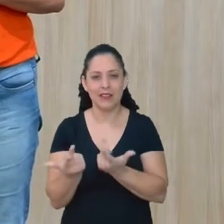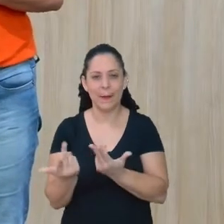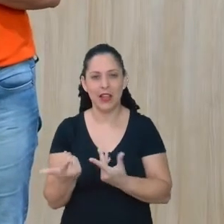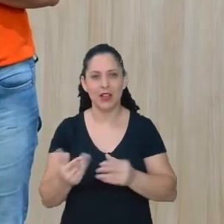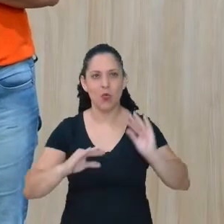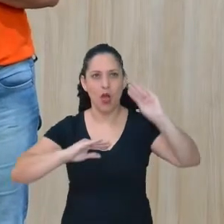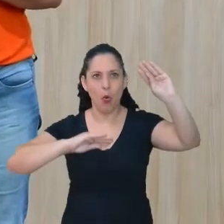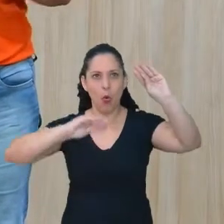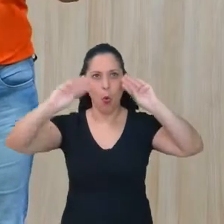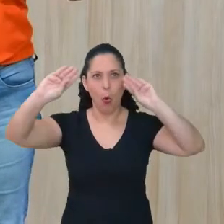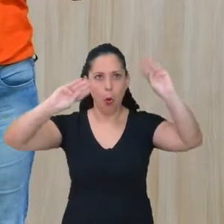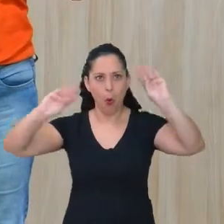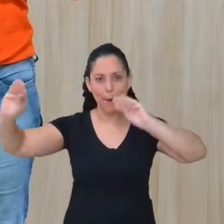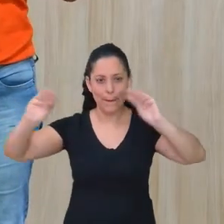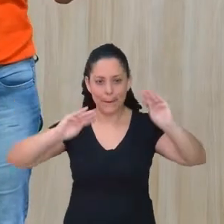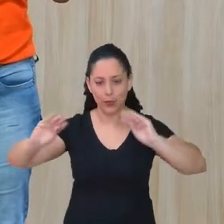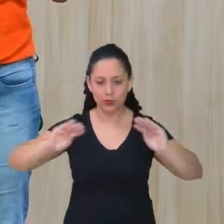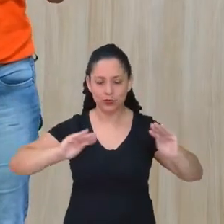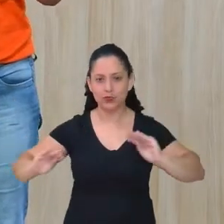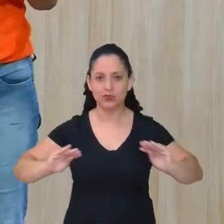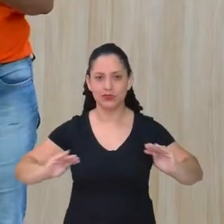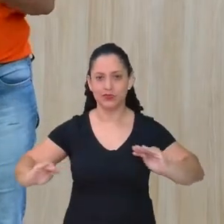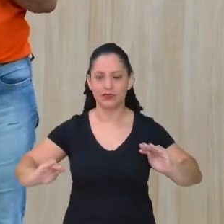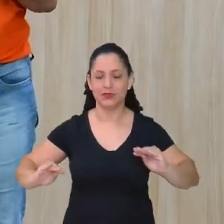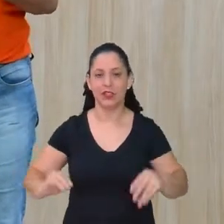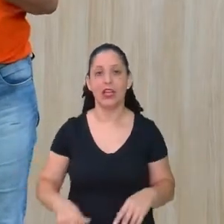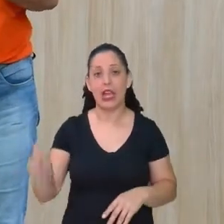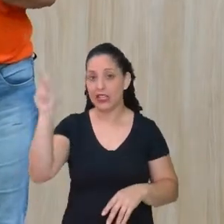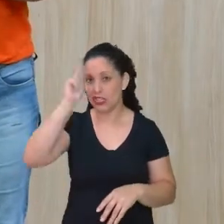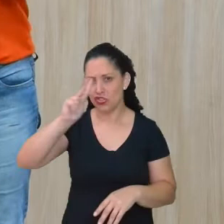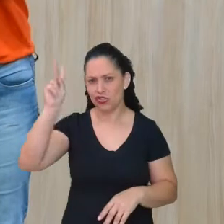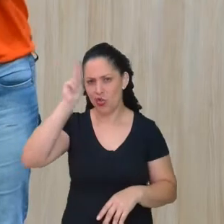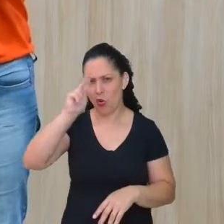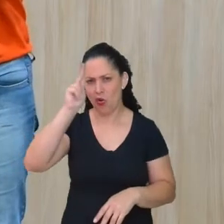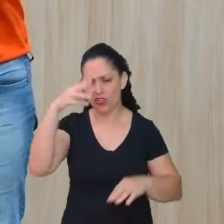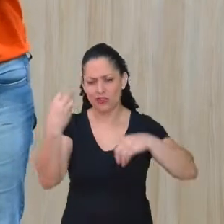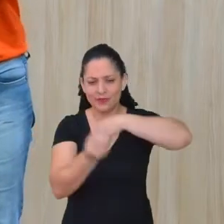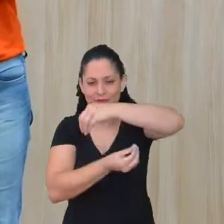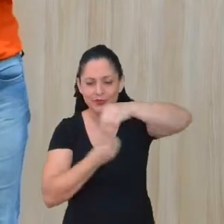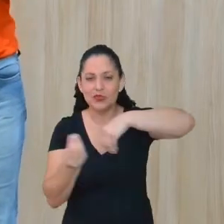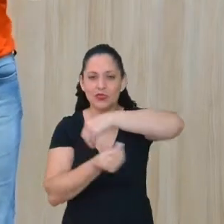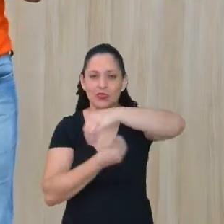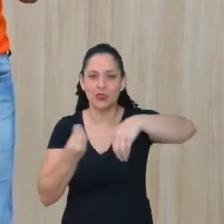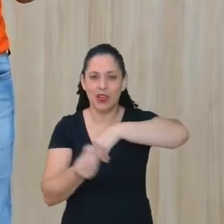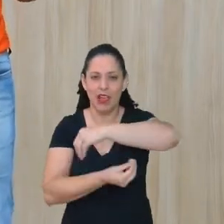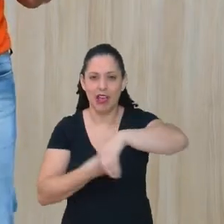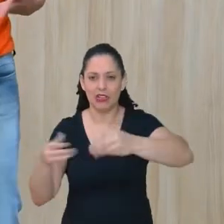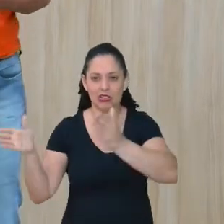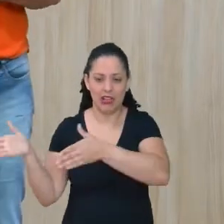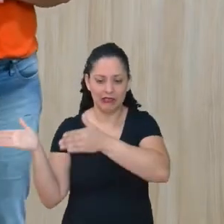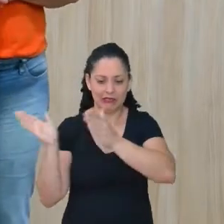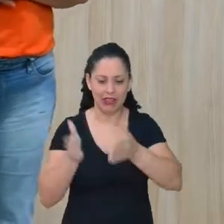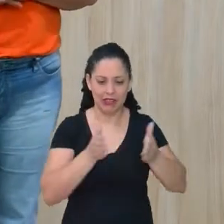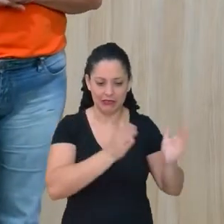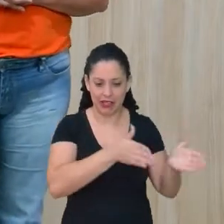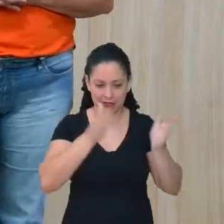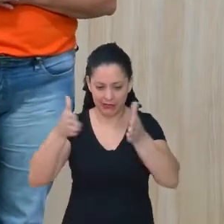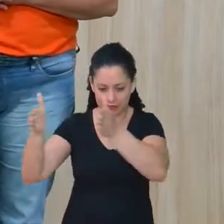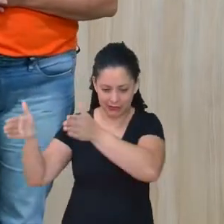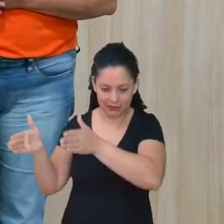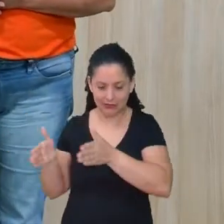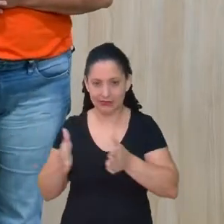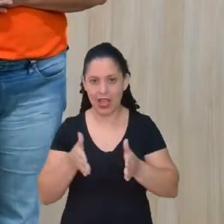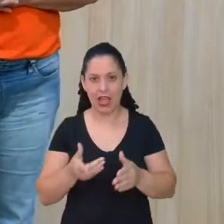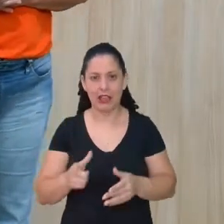teatro pós-dramático, como eu disse, as histórias podem não ter começo, meio e fim nessa ordem, podem ser pequenas vivências,